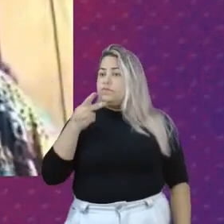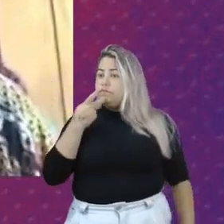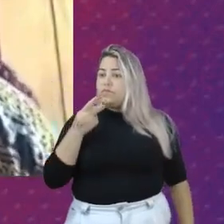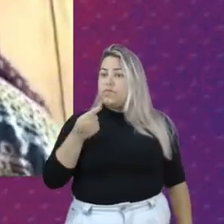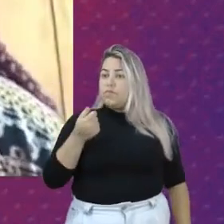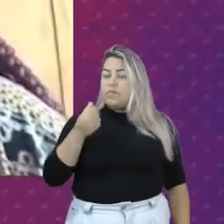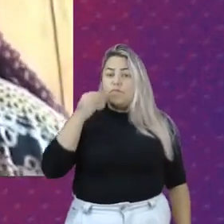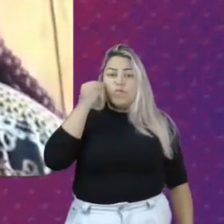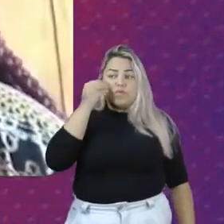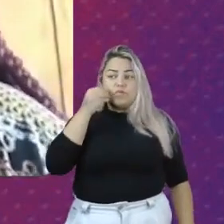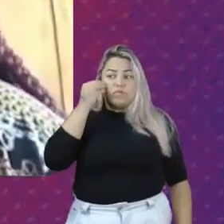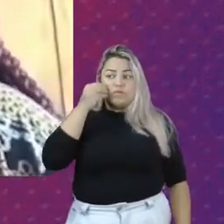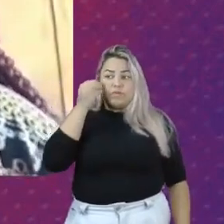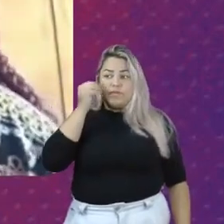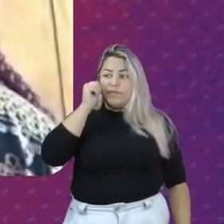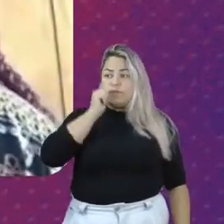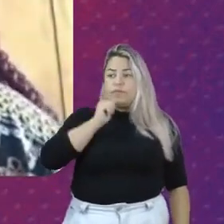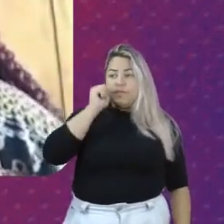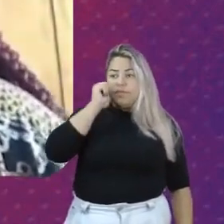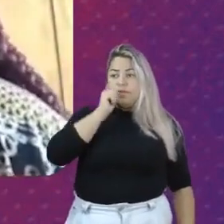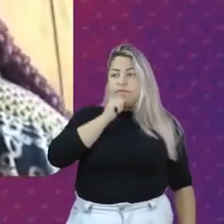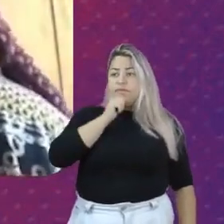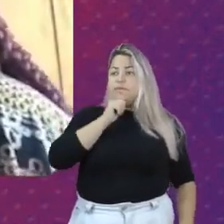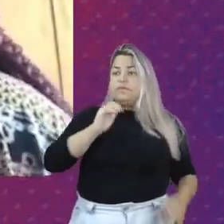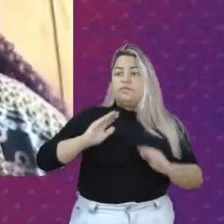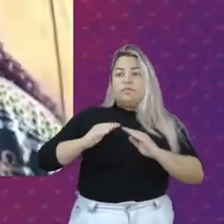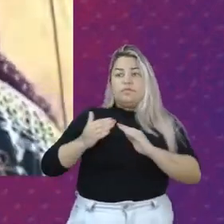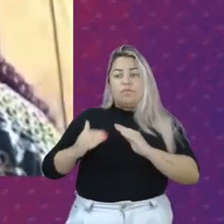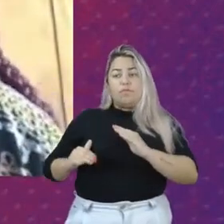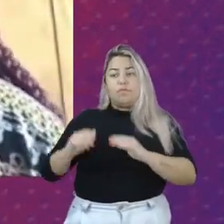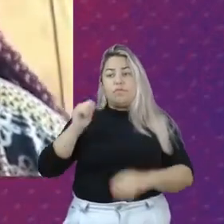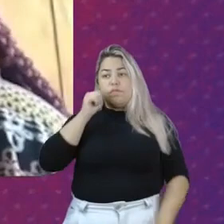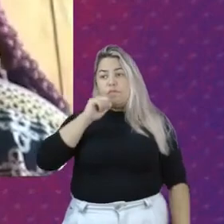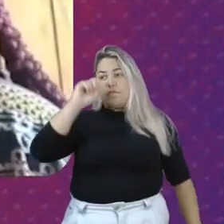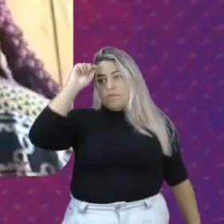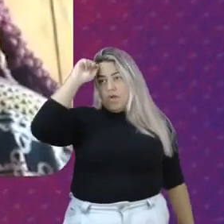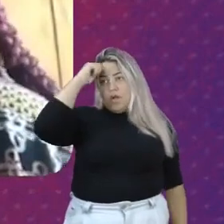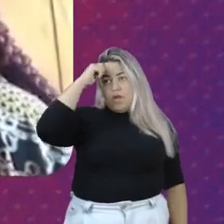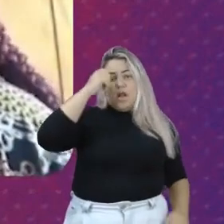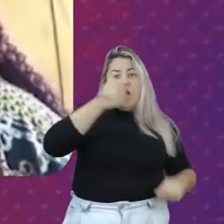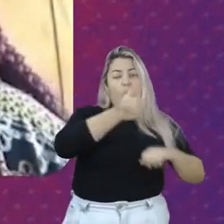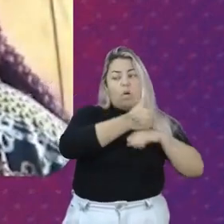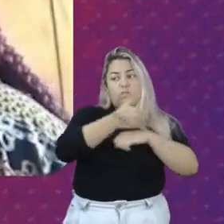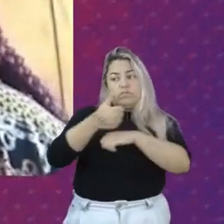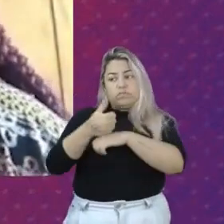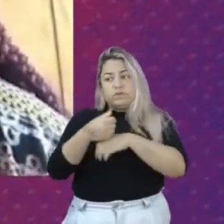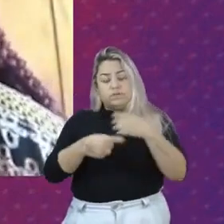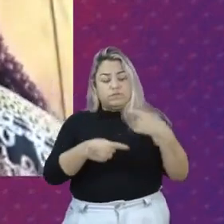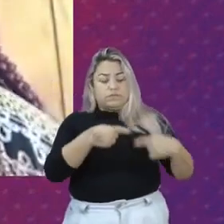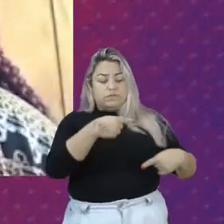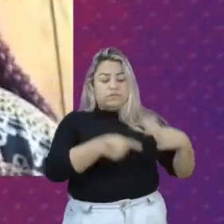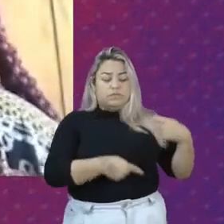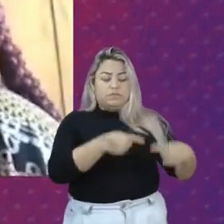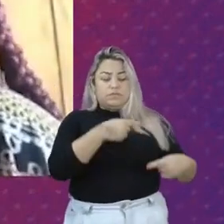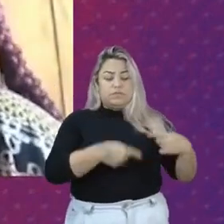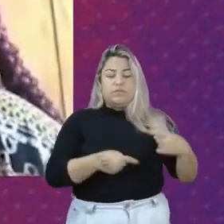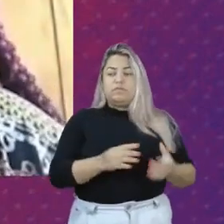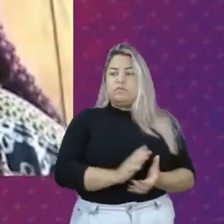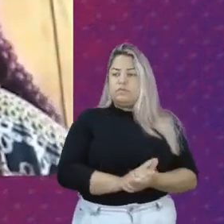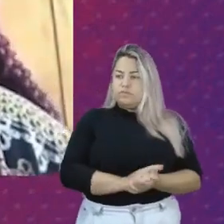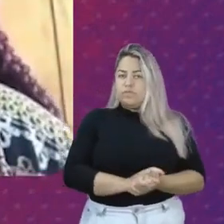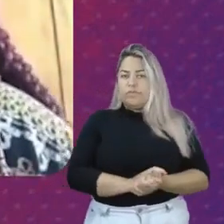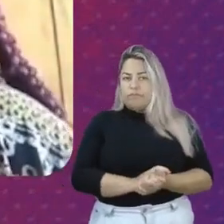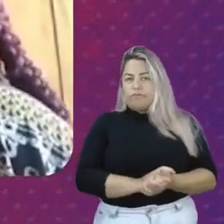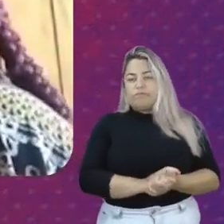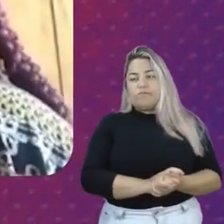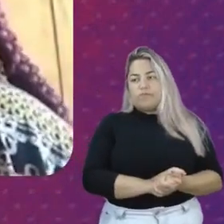da minha experiência como mulher oriunda de favelas, mulher negra, ocupando o espaço da política e o quanto